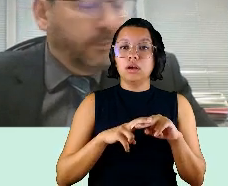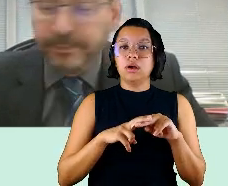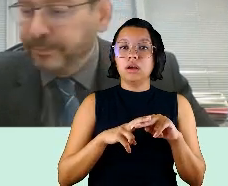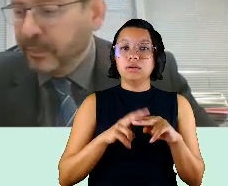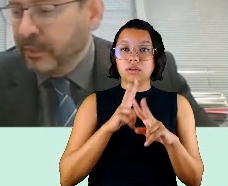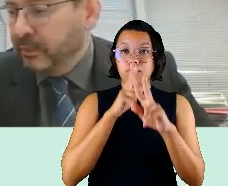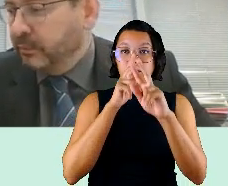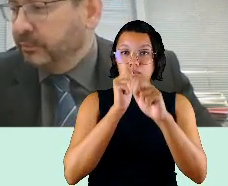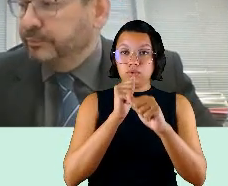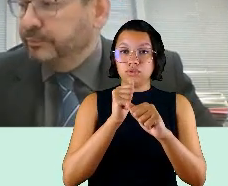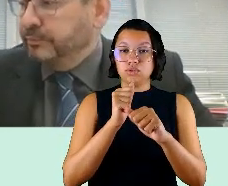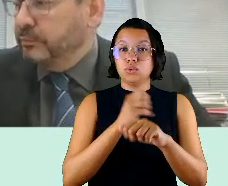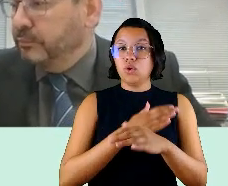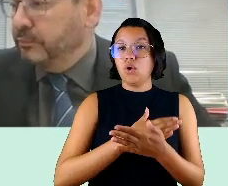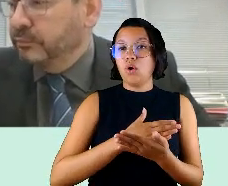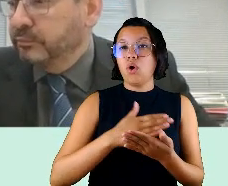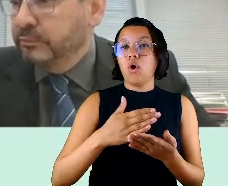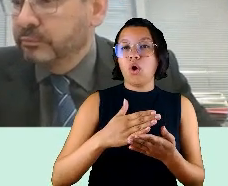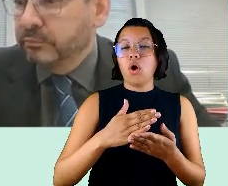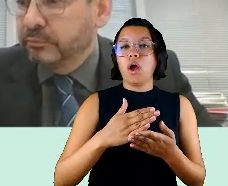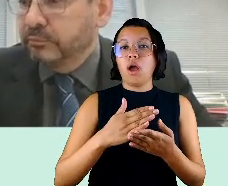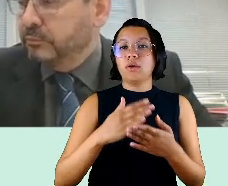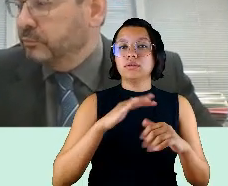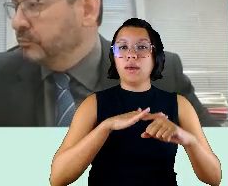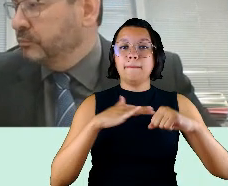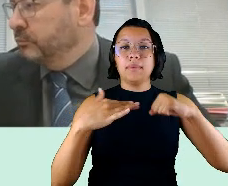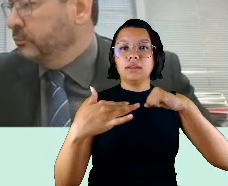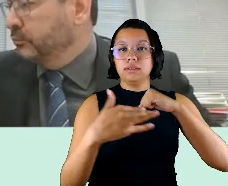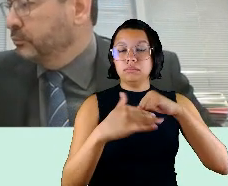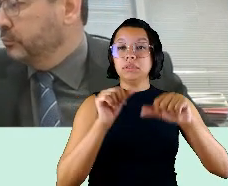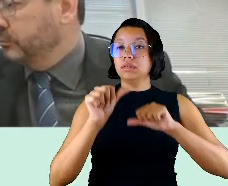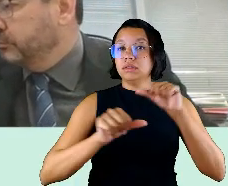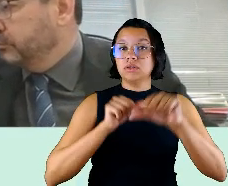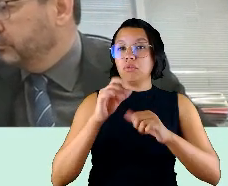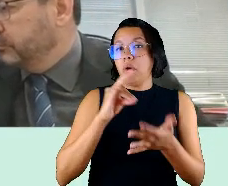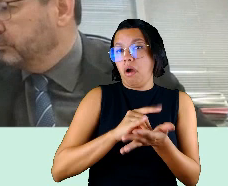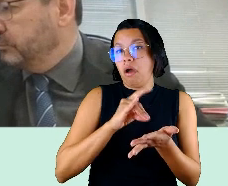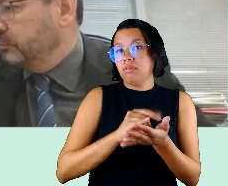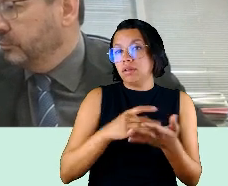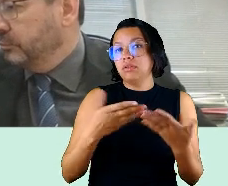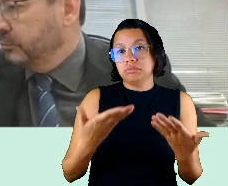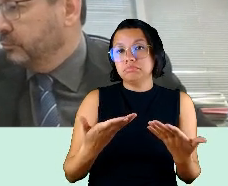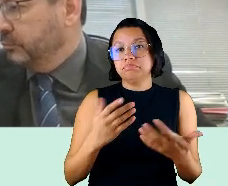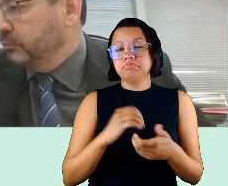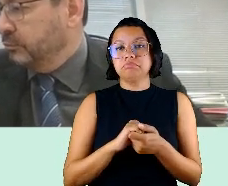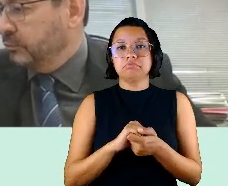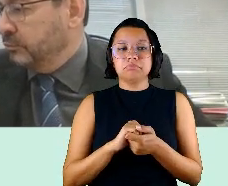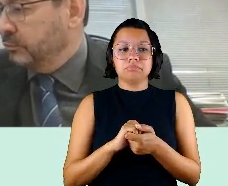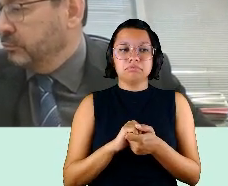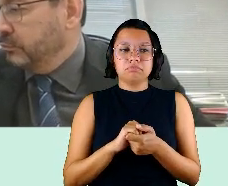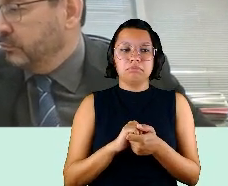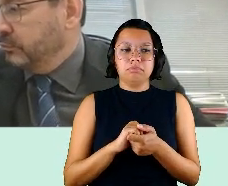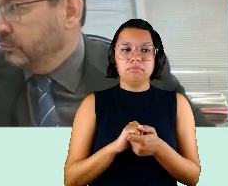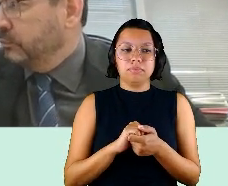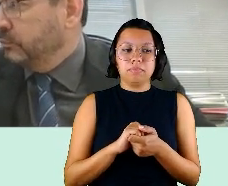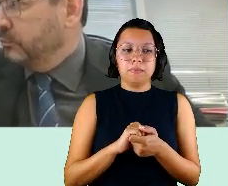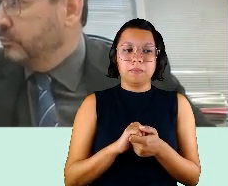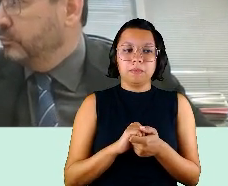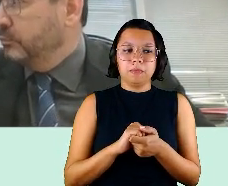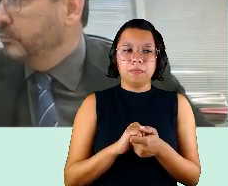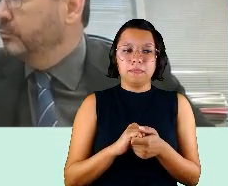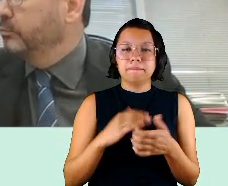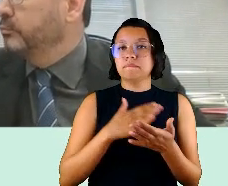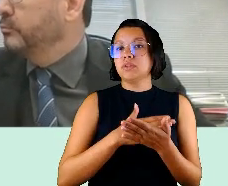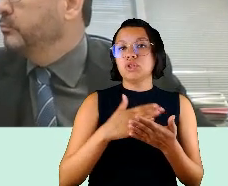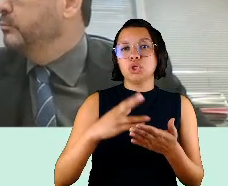do início da pandemia, acabou se transformando numa realidade bastante exitosa, né, em todos na